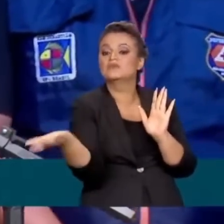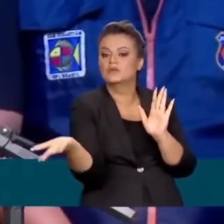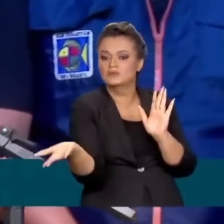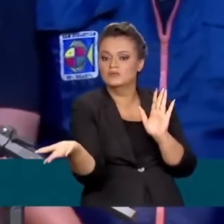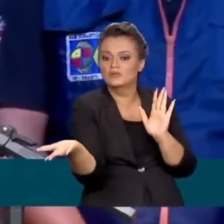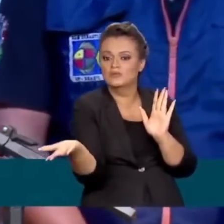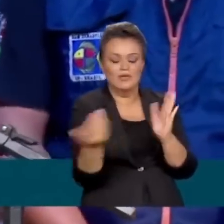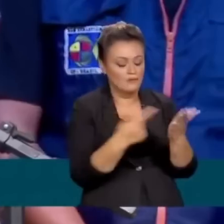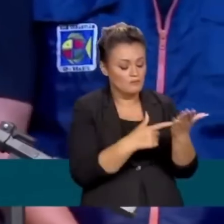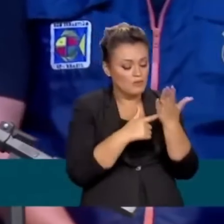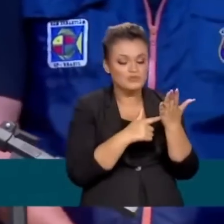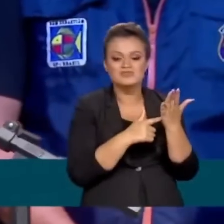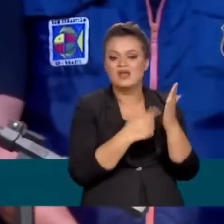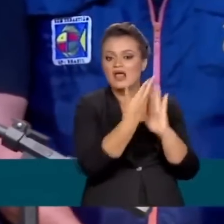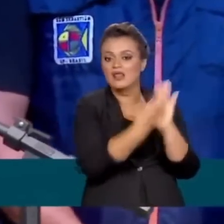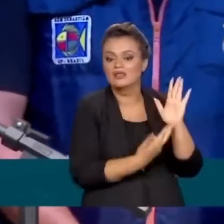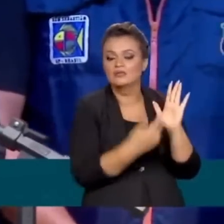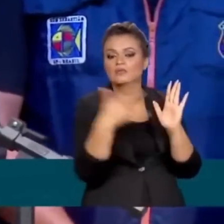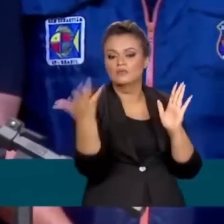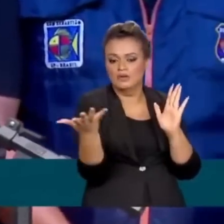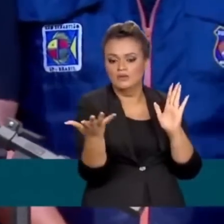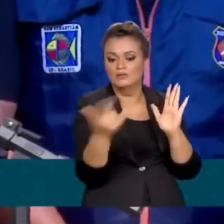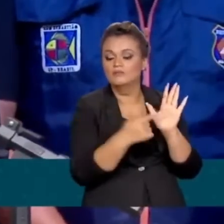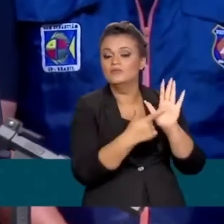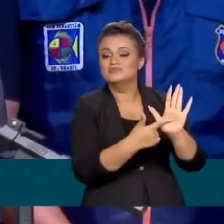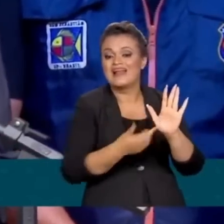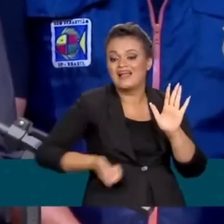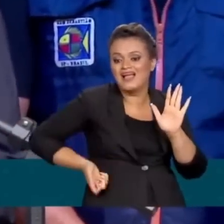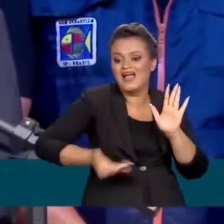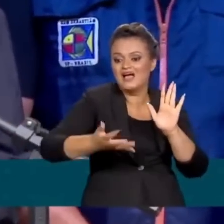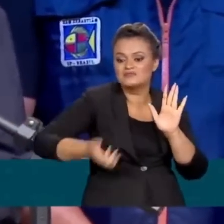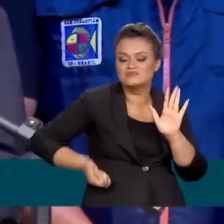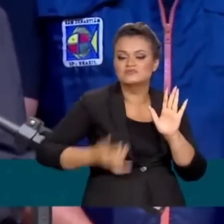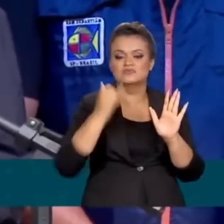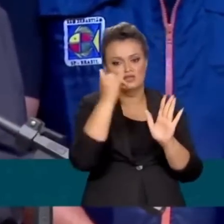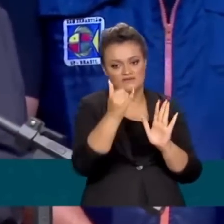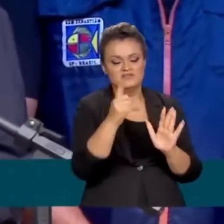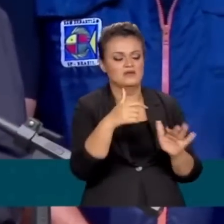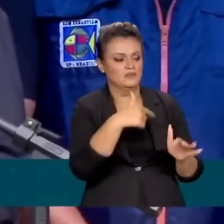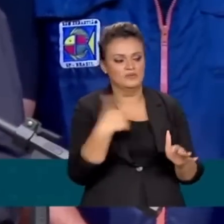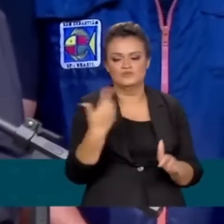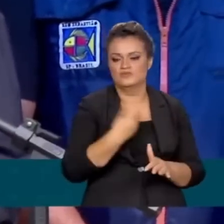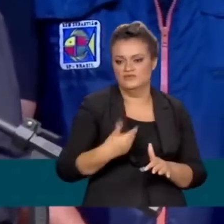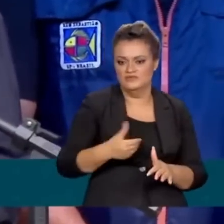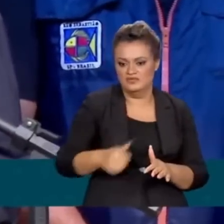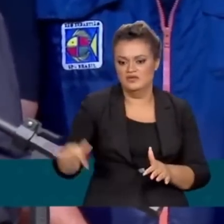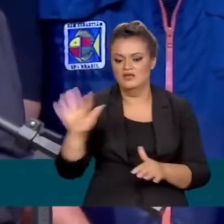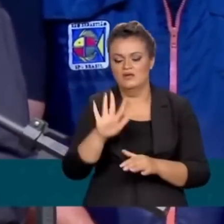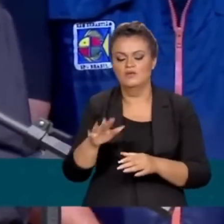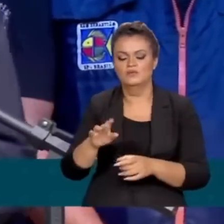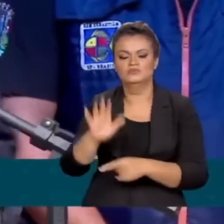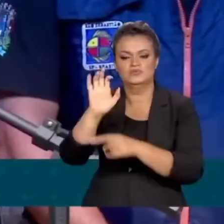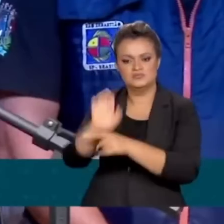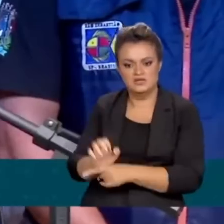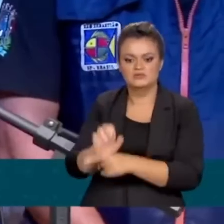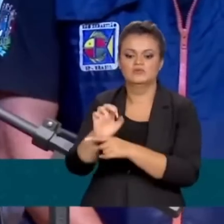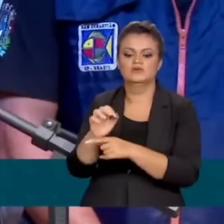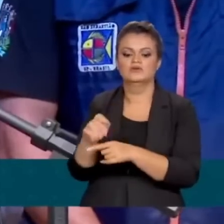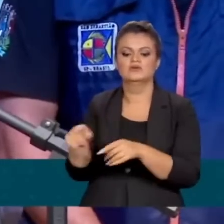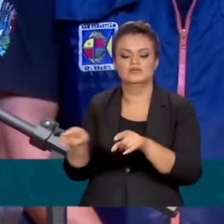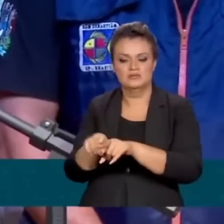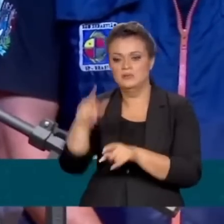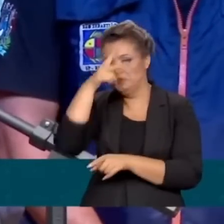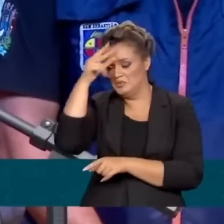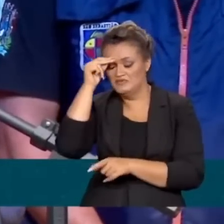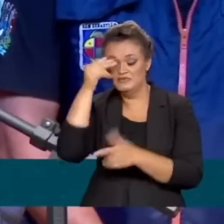tem que apresentar Conta essa conta tem que ser apresentada para o governo federal para o governo estadual e para o próprio